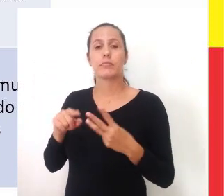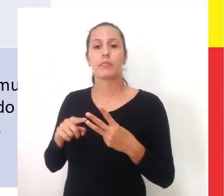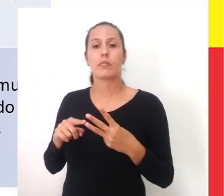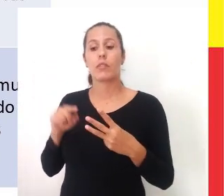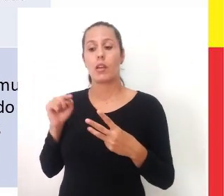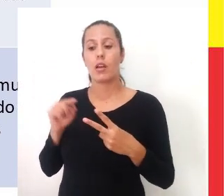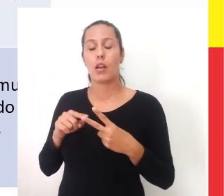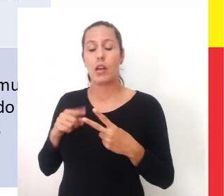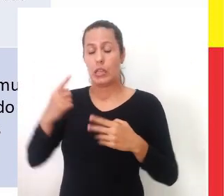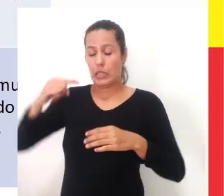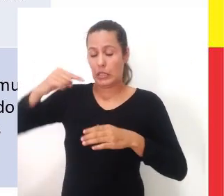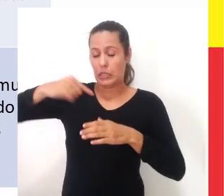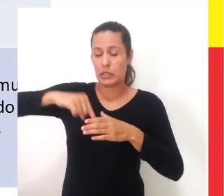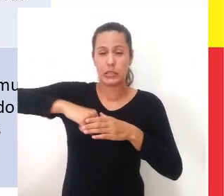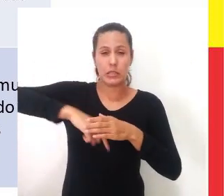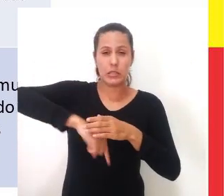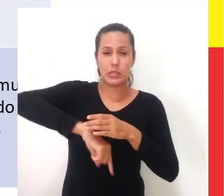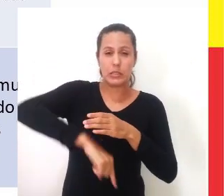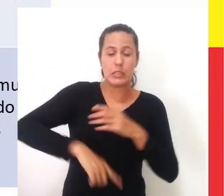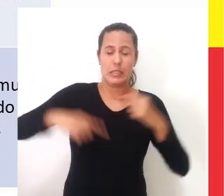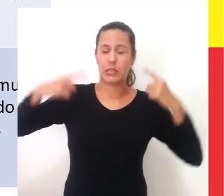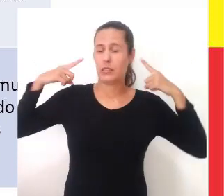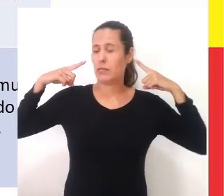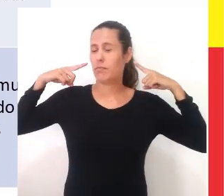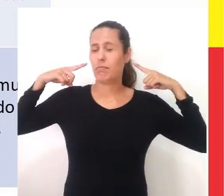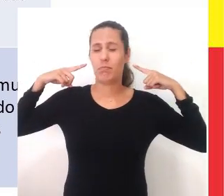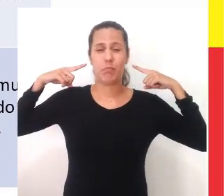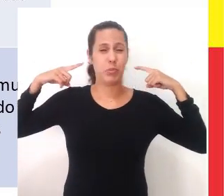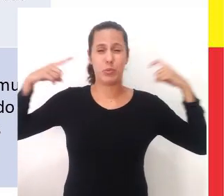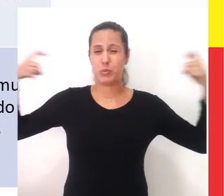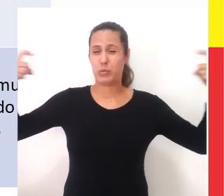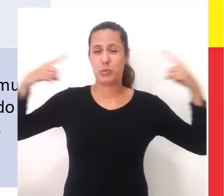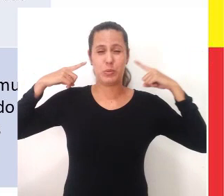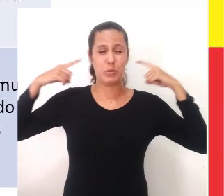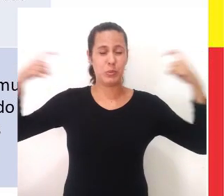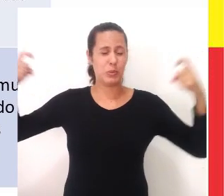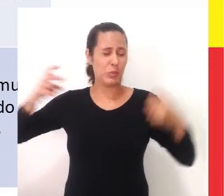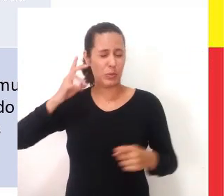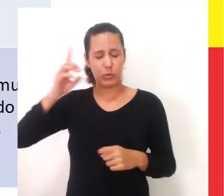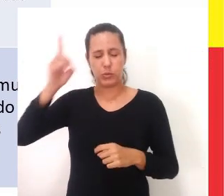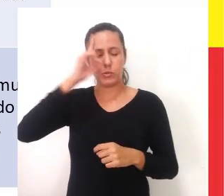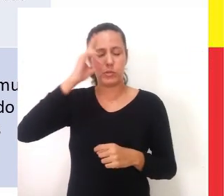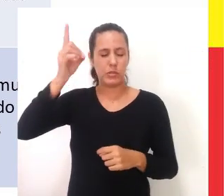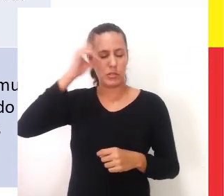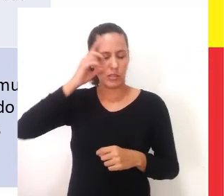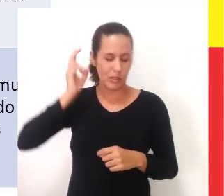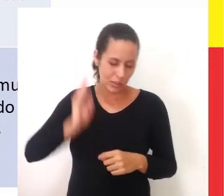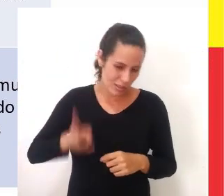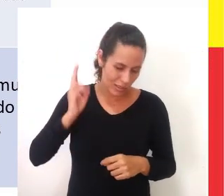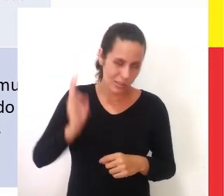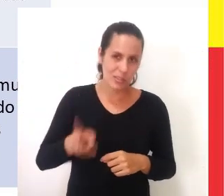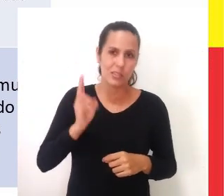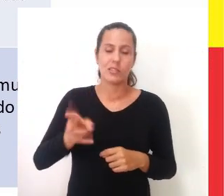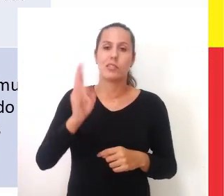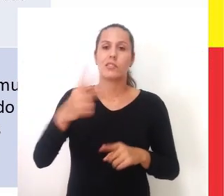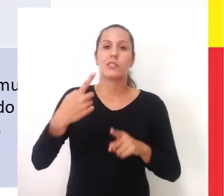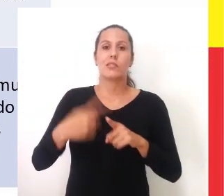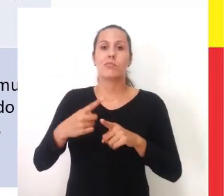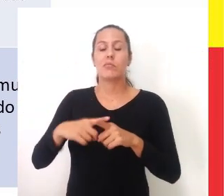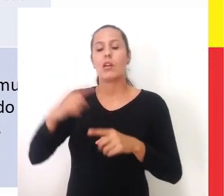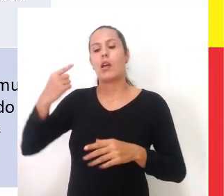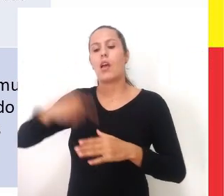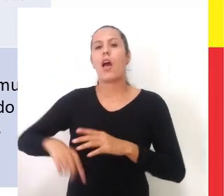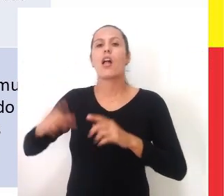eu tenho tipos de poluição sonora. A poluição sonora, onde as perfurações são extremamente barulhentas, o barulho